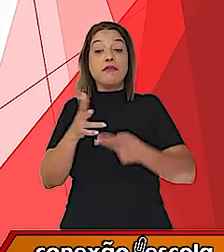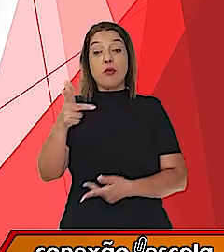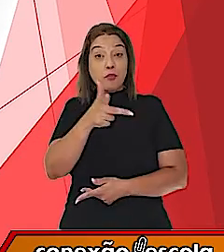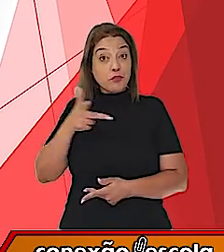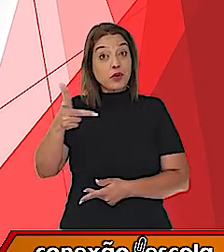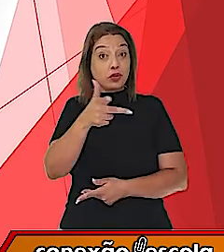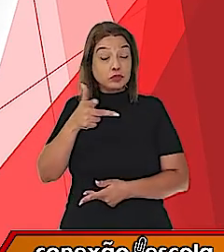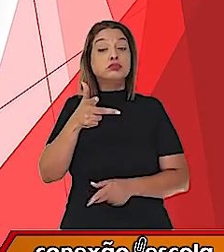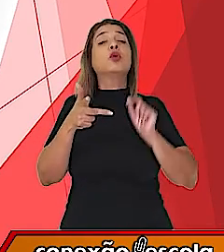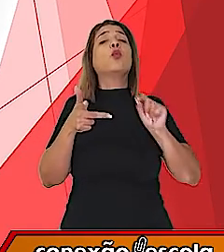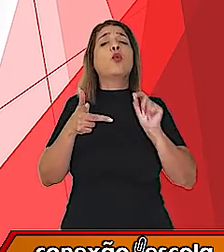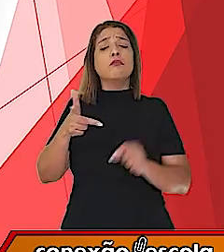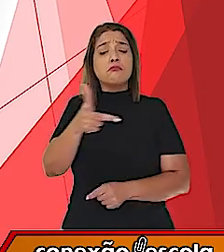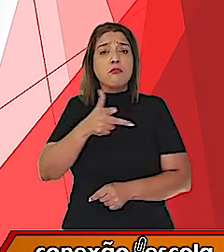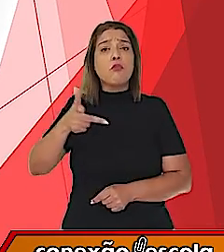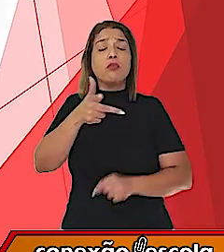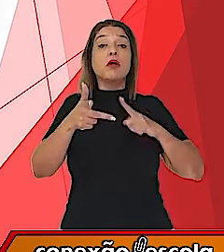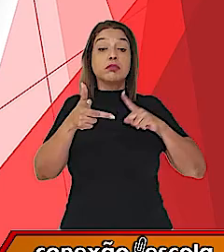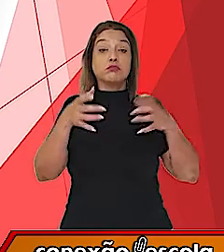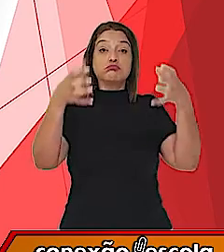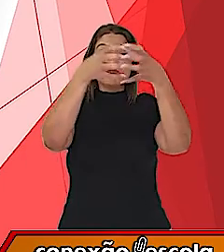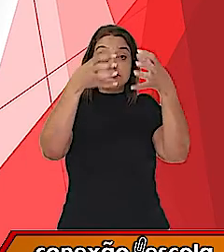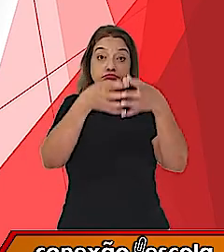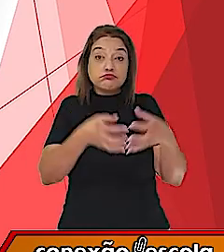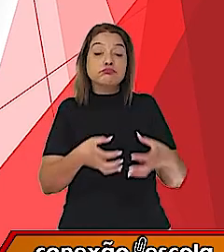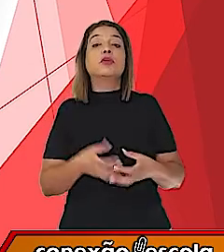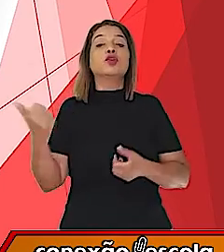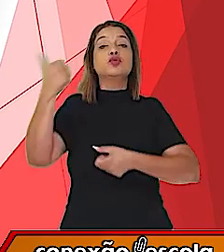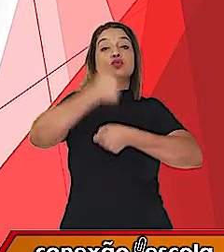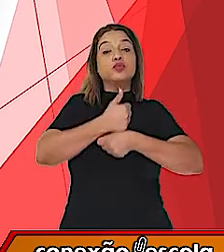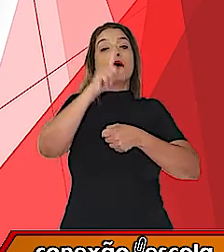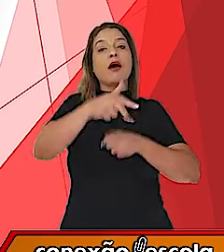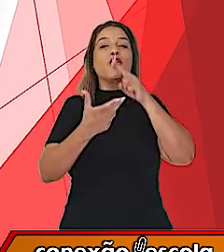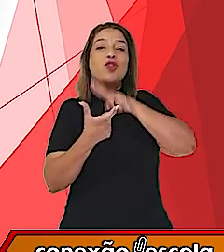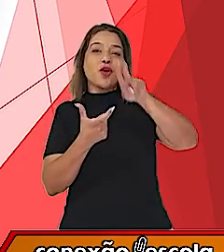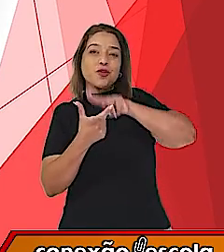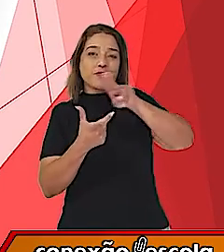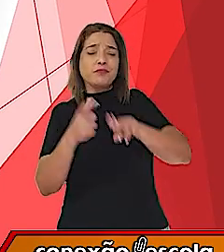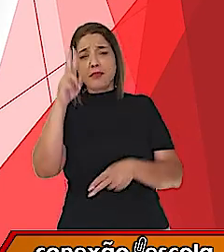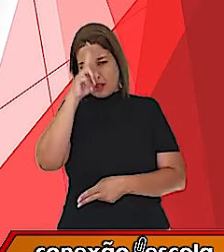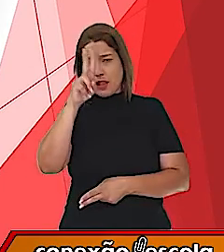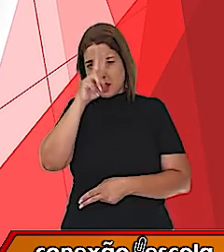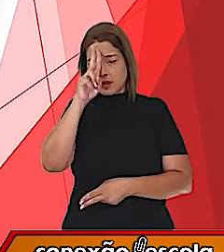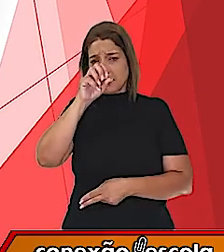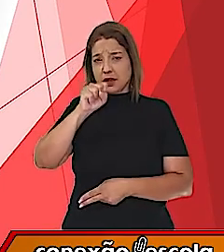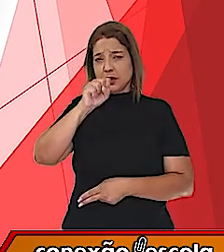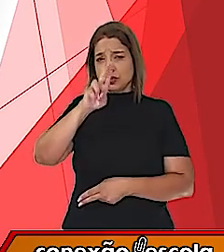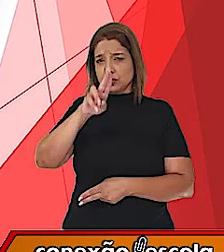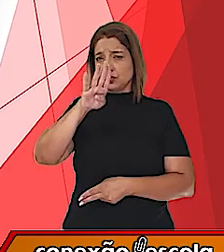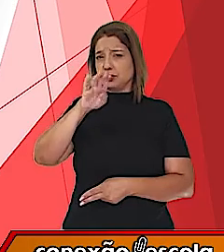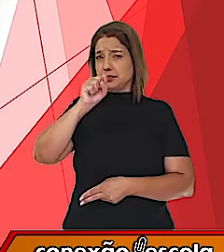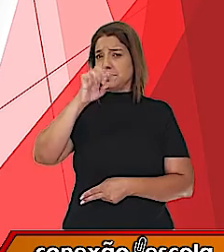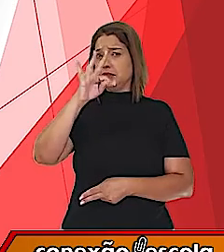Pronome é a classe de palavras que substitui o substantivo. Lembra do substantivo? É tudo